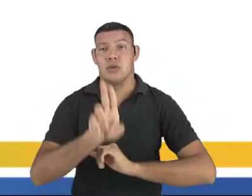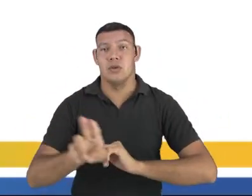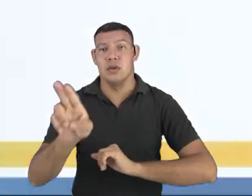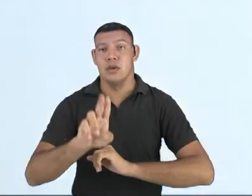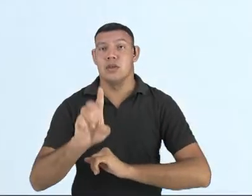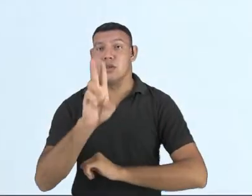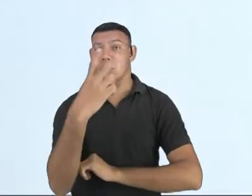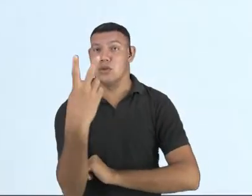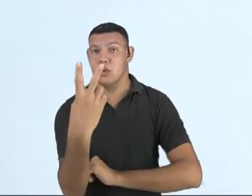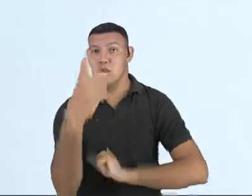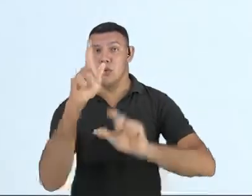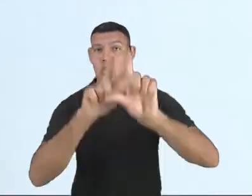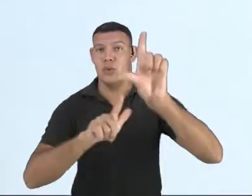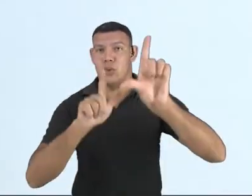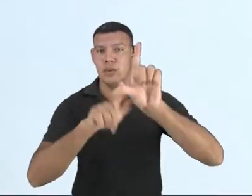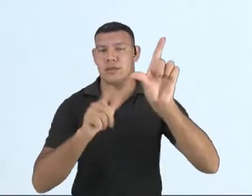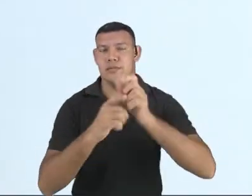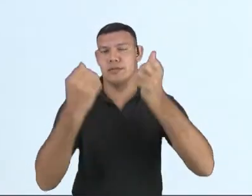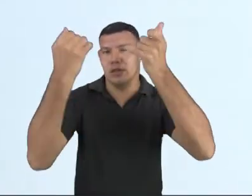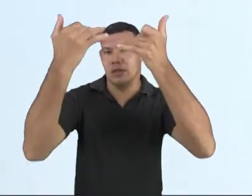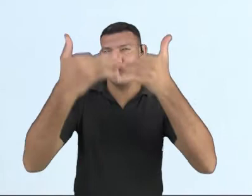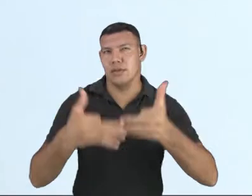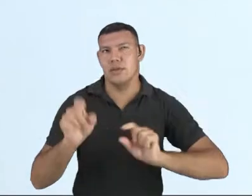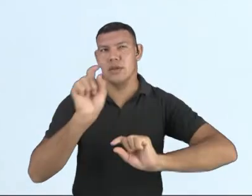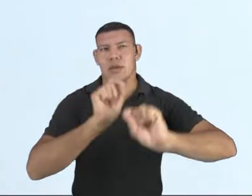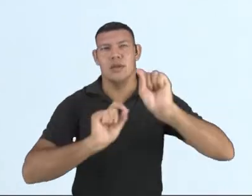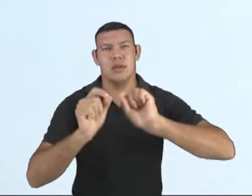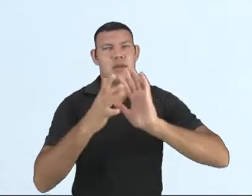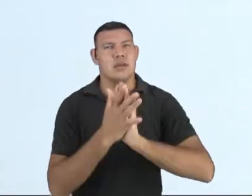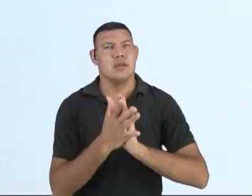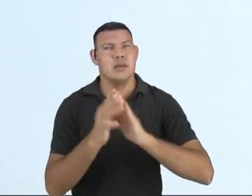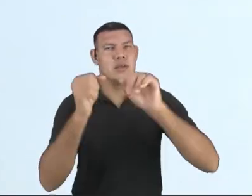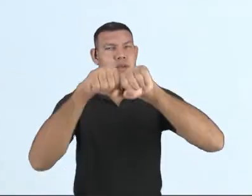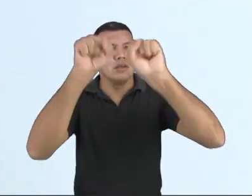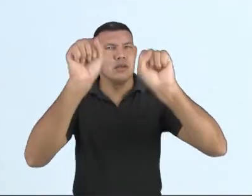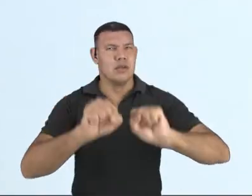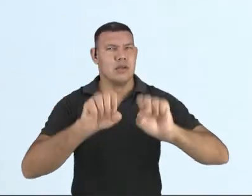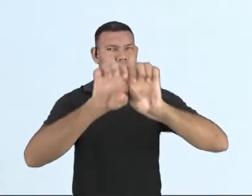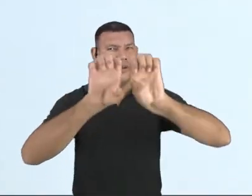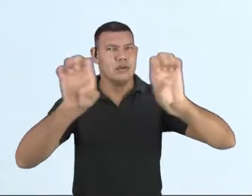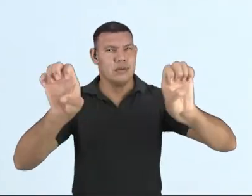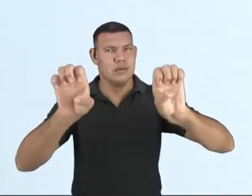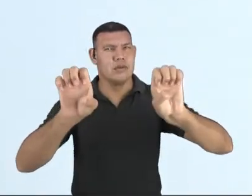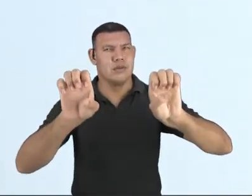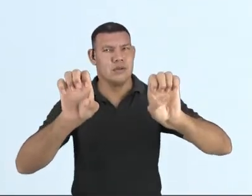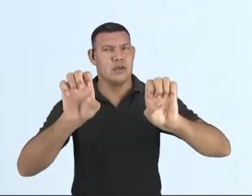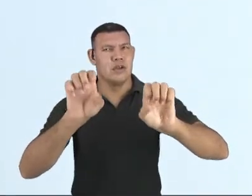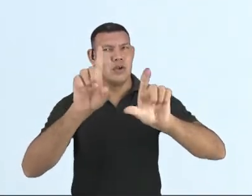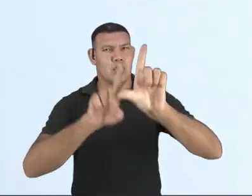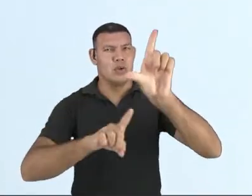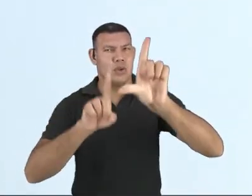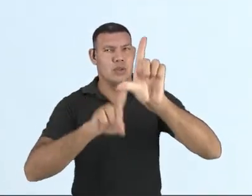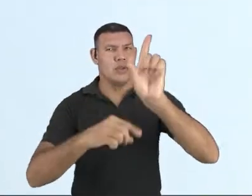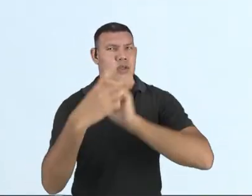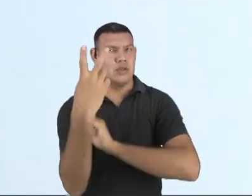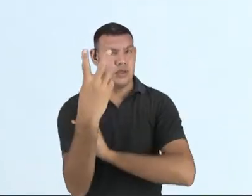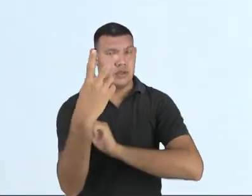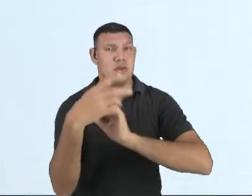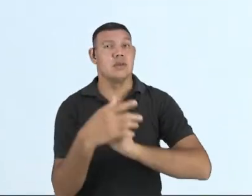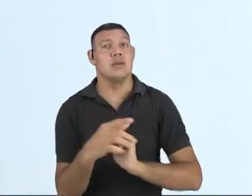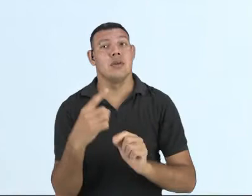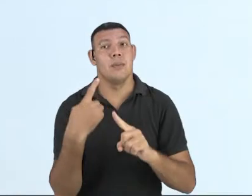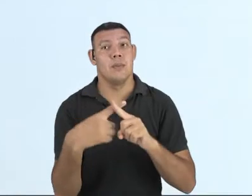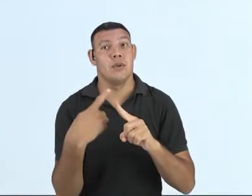incógnitas tá explicando um pouquinho pessoal né quando eu falo o sistema de equações com duas incógnitas é porque vamos trabalhar com